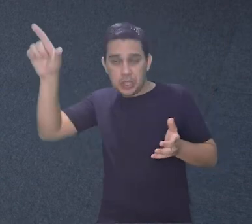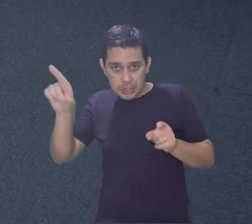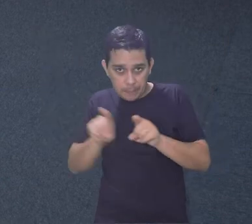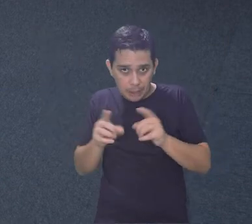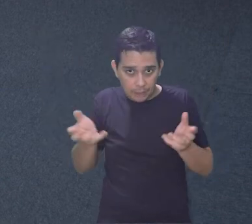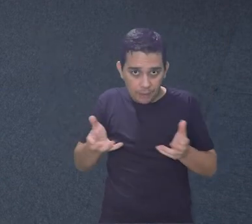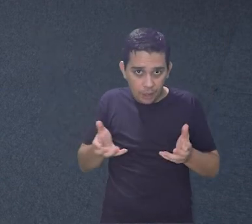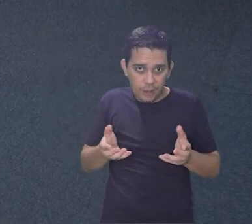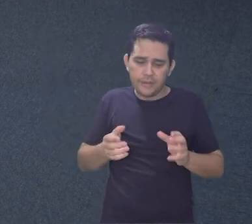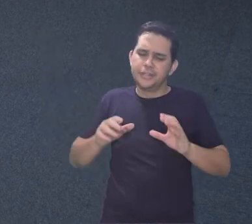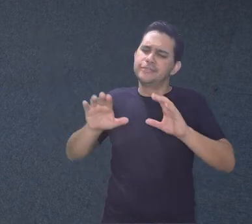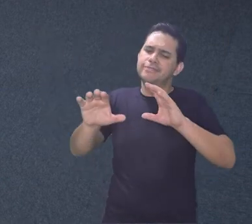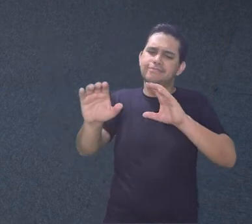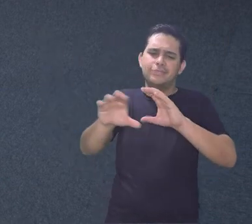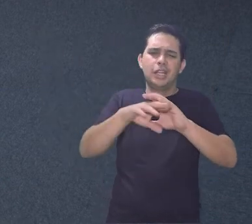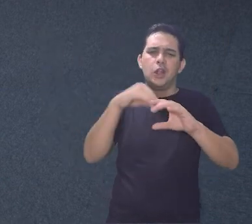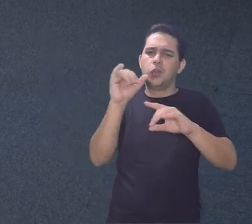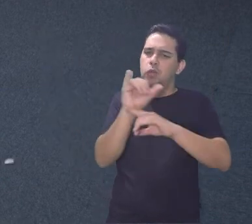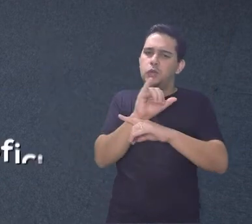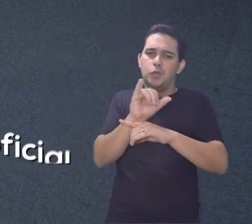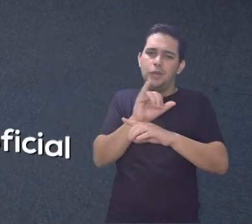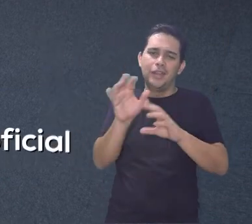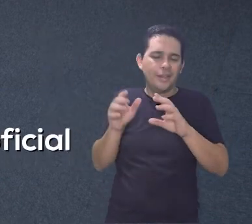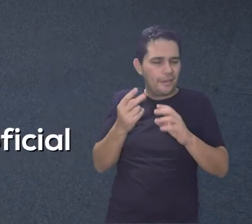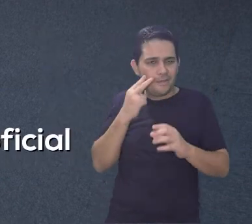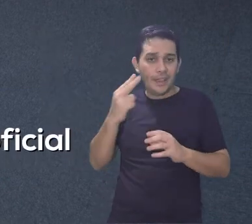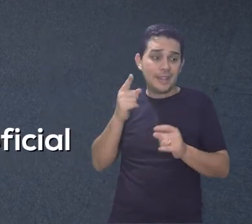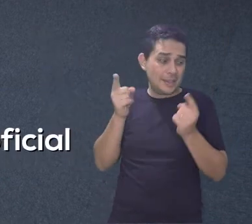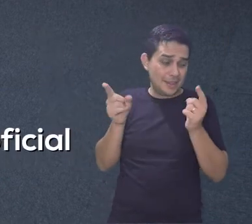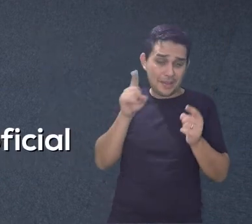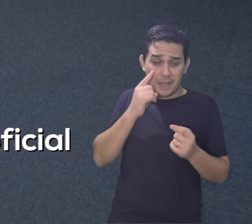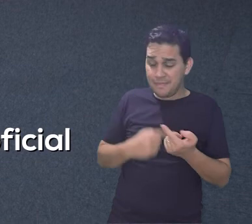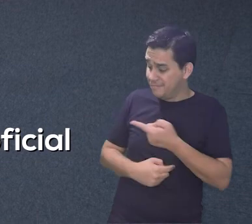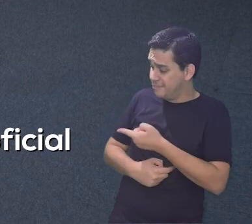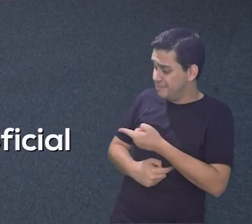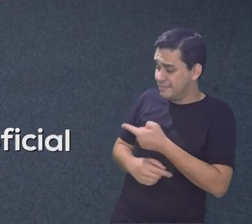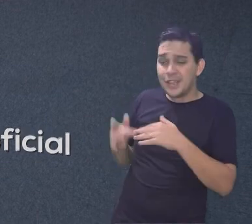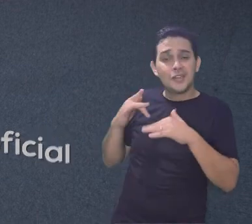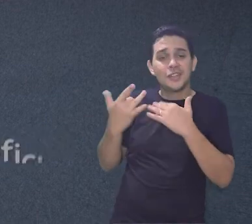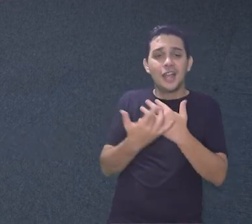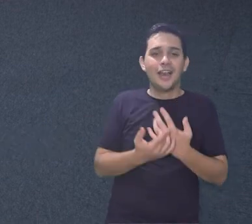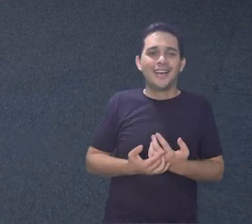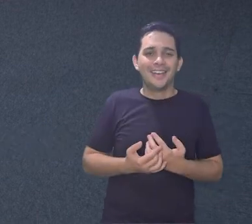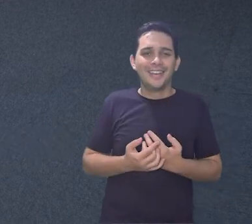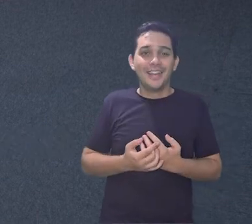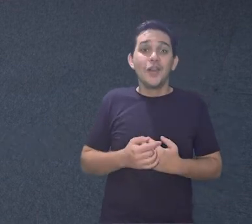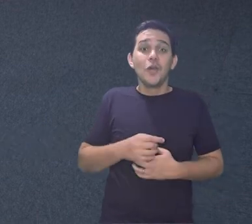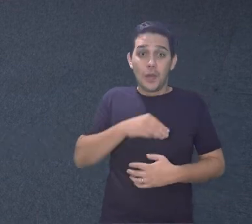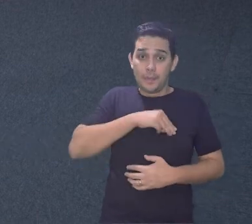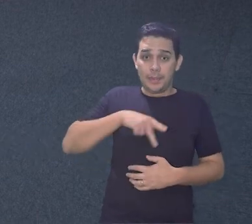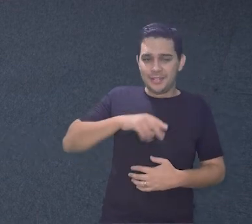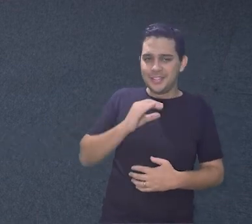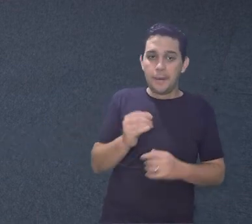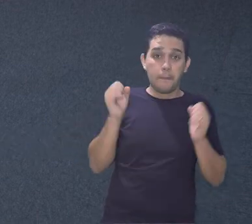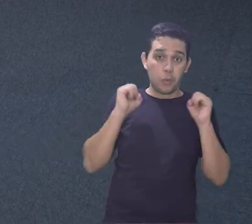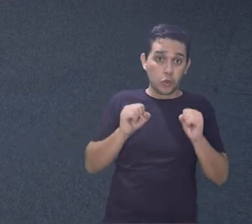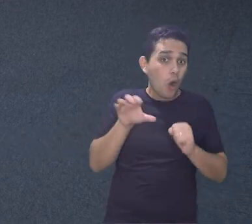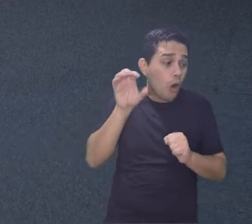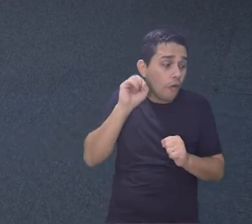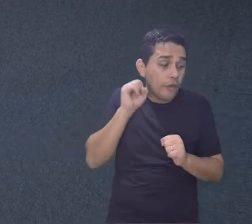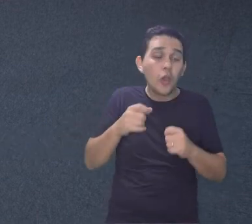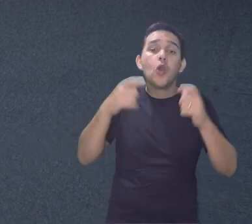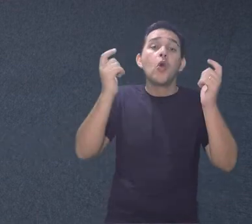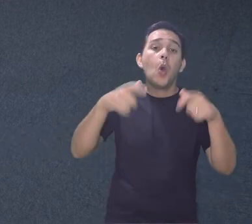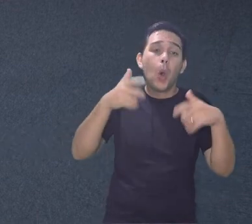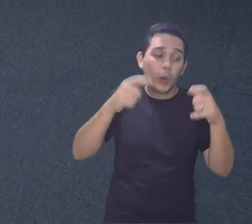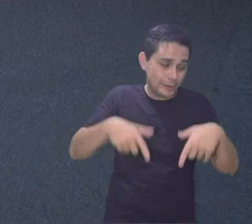YouTube. Não deixe de nos acompanhar pelas redes sociais que estão aparecendo aqui embaixo. O MP Cidadão também está disponível em podcast